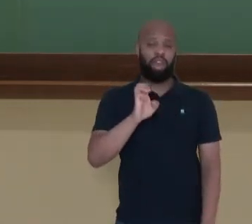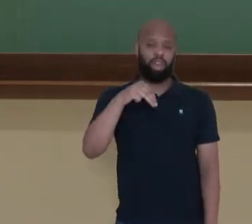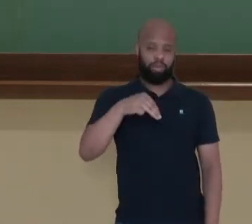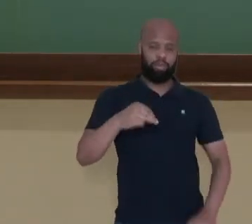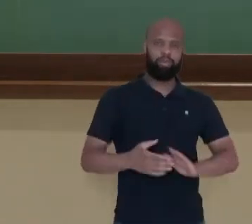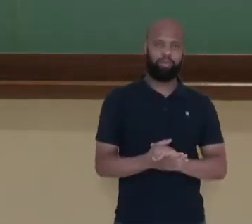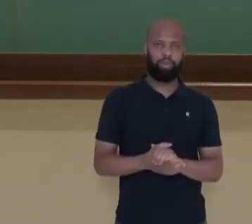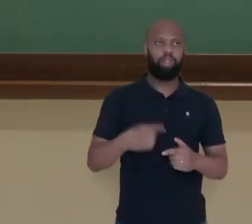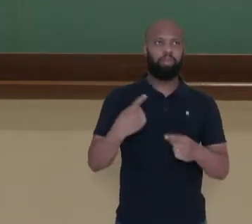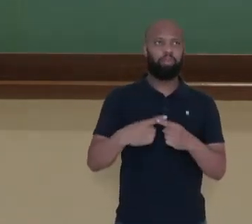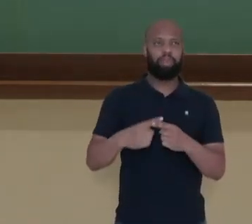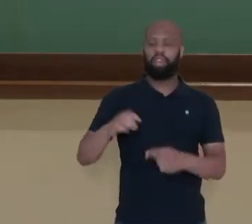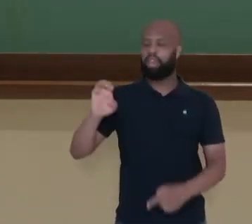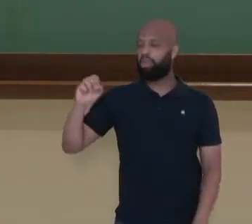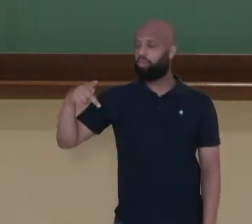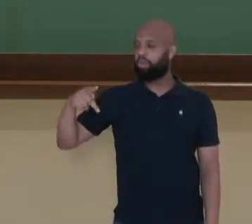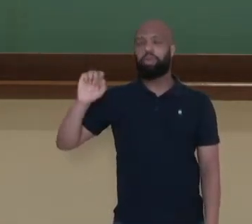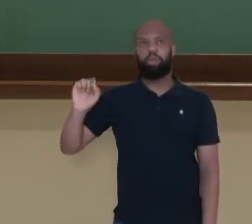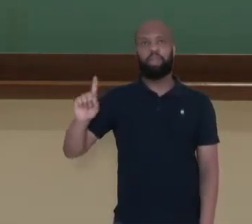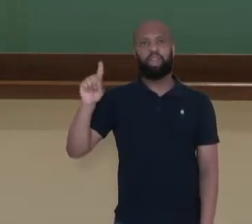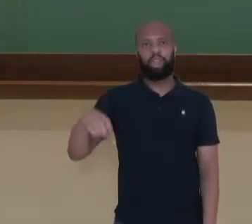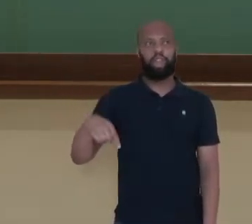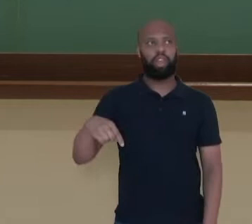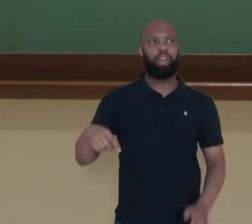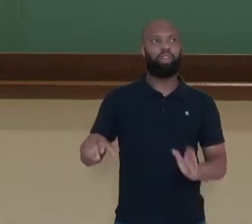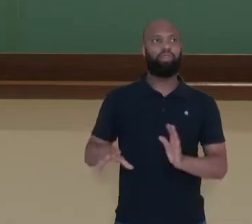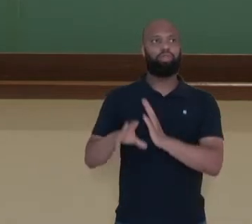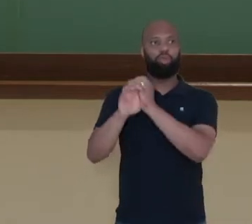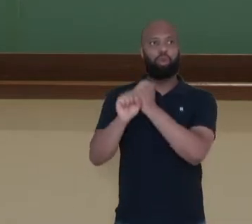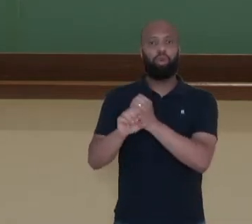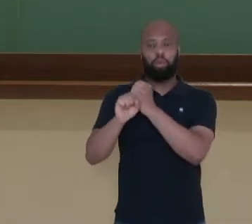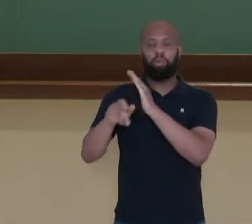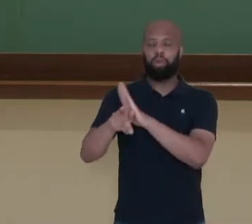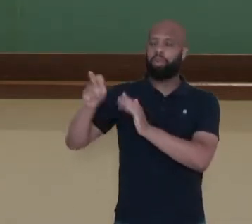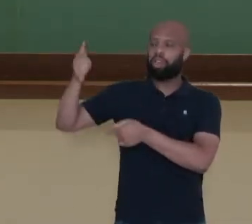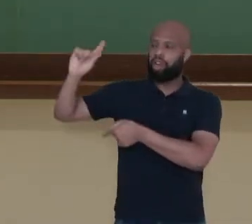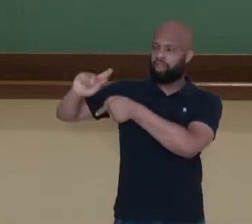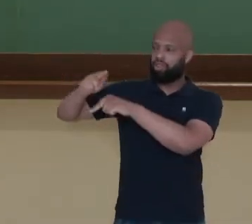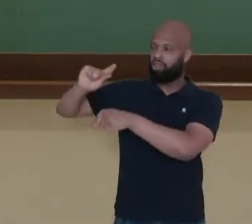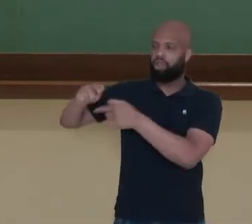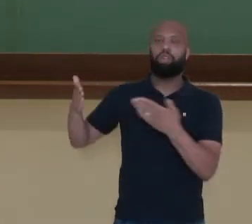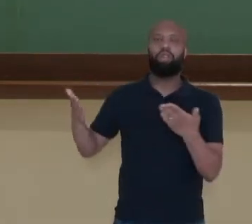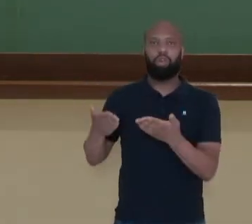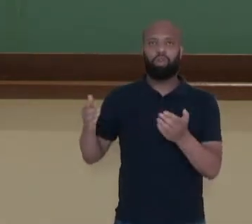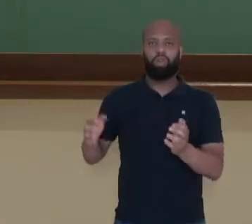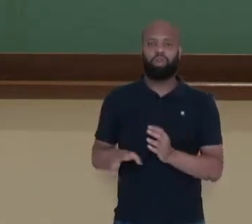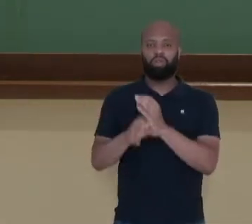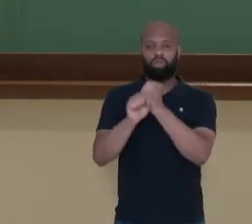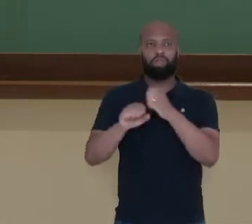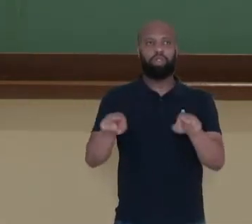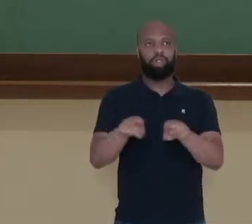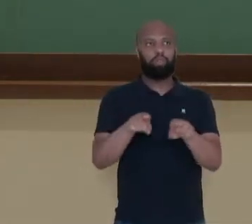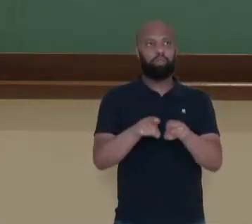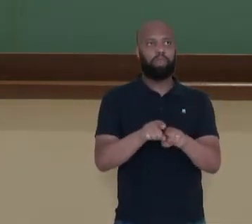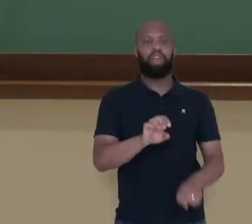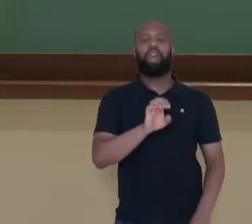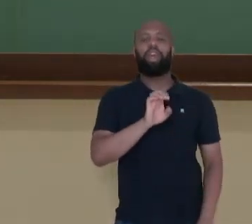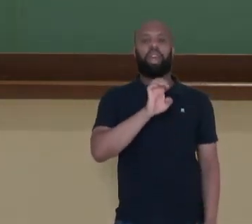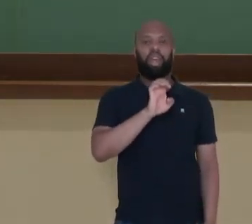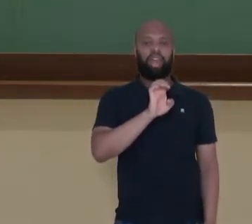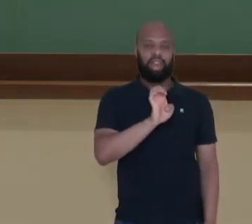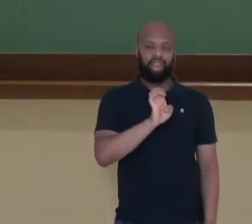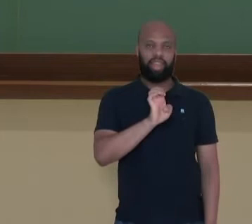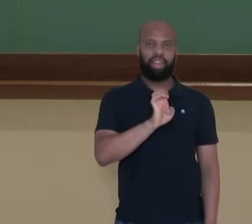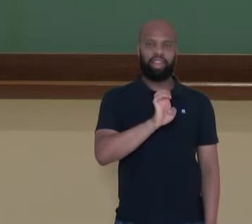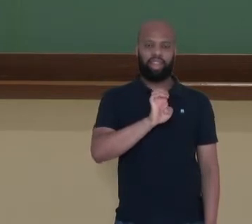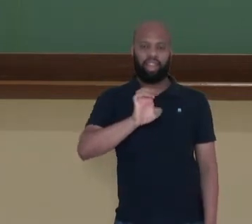energia potencial ela é a soma da energia potencial gravitacional, nesse caso, e a energia elástica. Certo? Ah, mas eu não